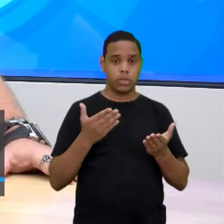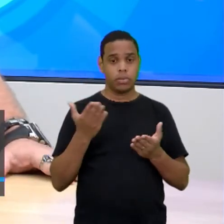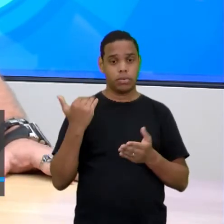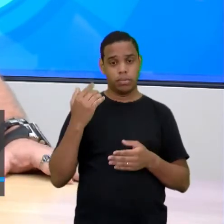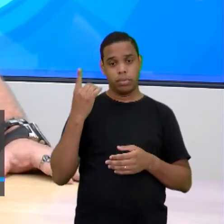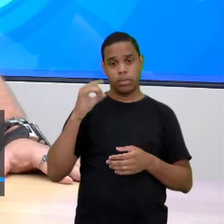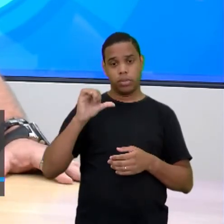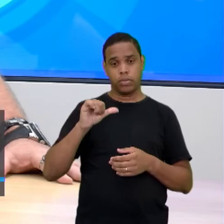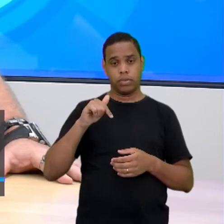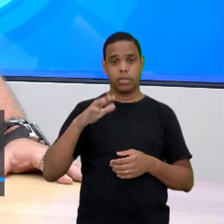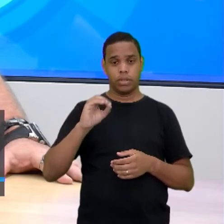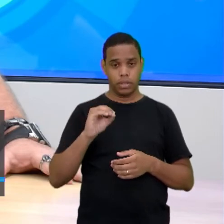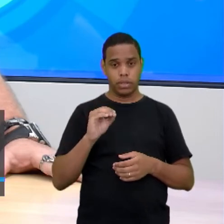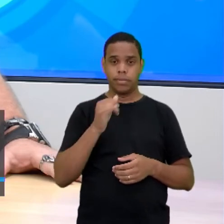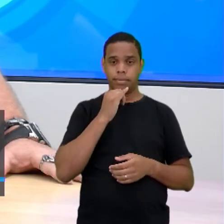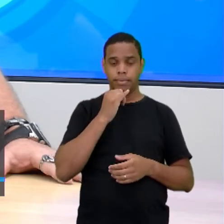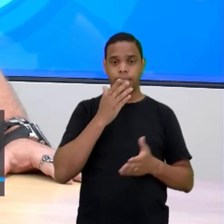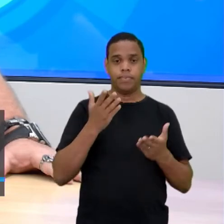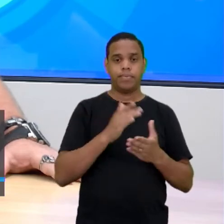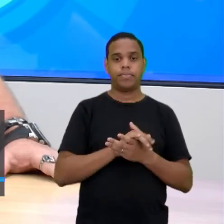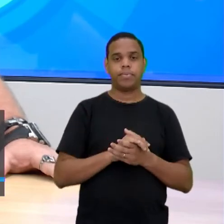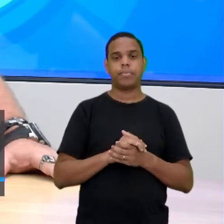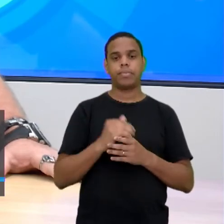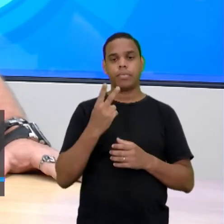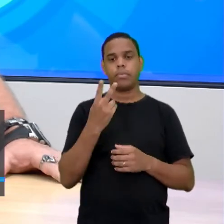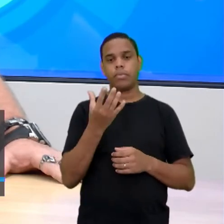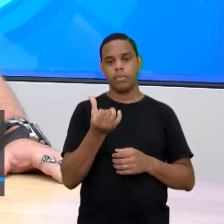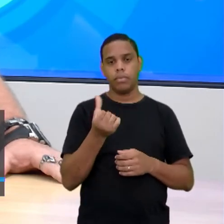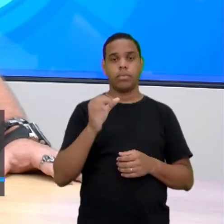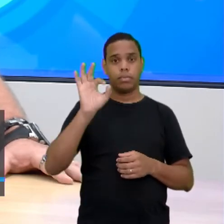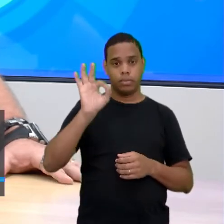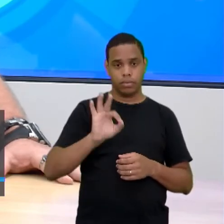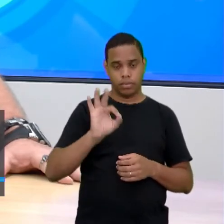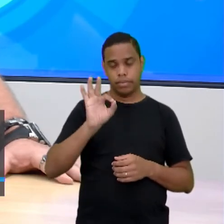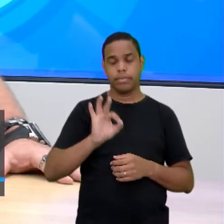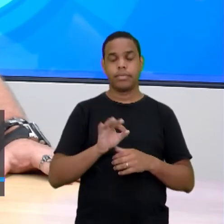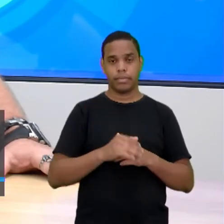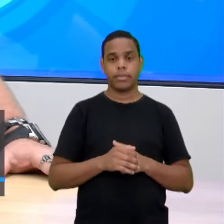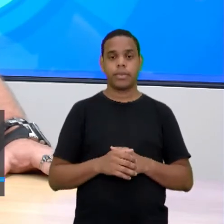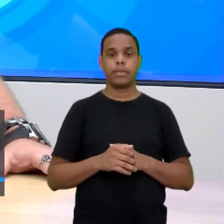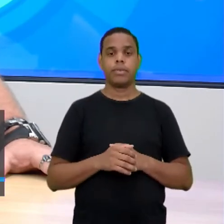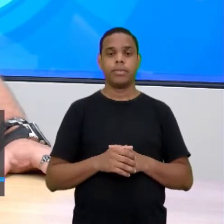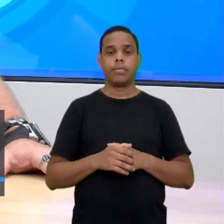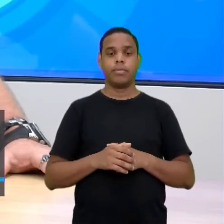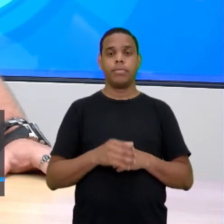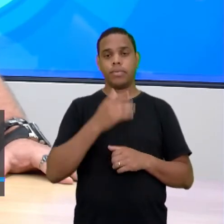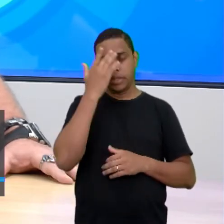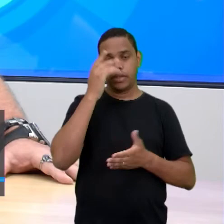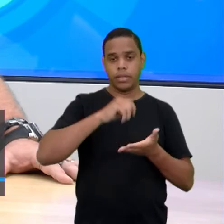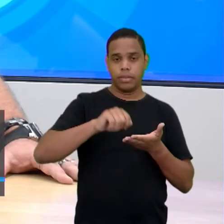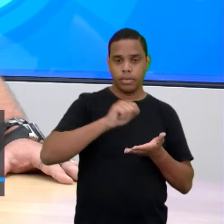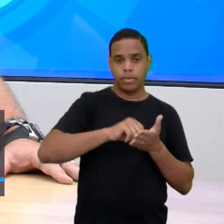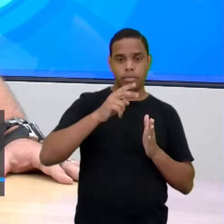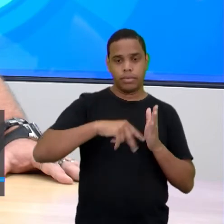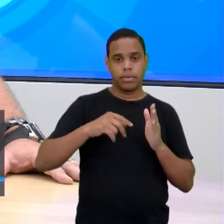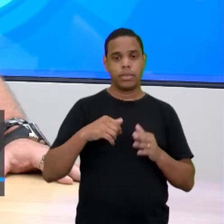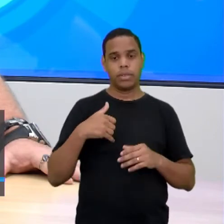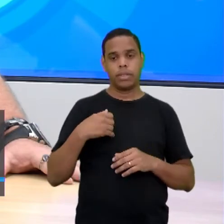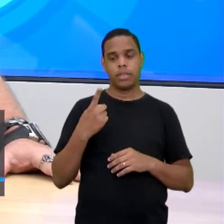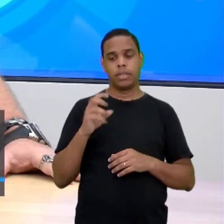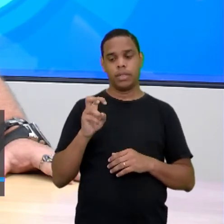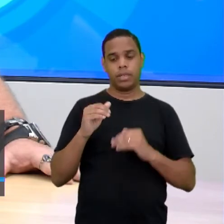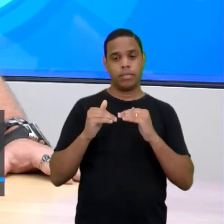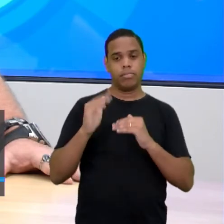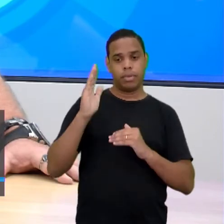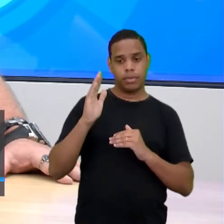década de 1970, por exemplo, a em torno de 26%, né, a taxa de analfabetismo de 15 anos ou